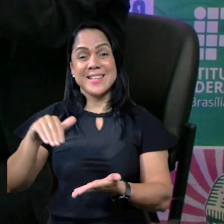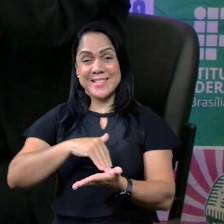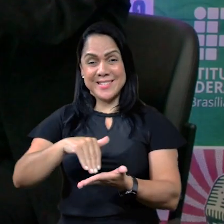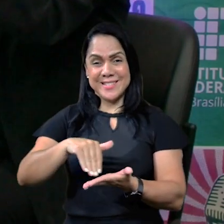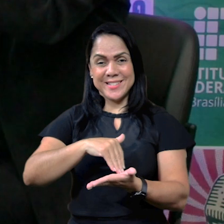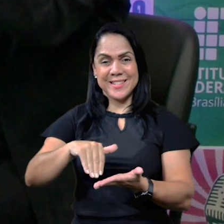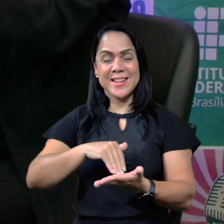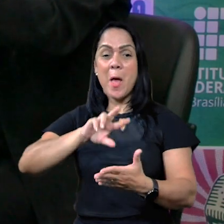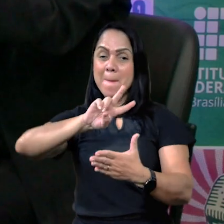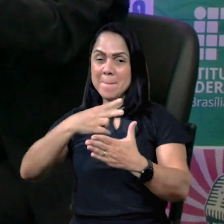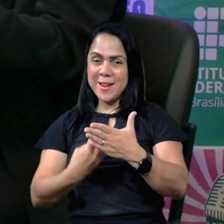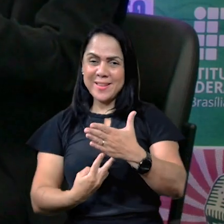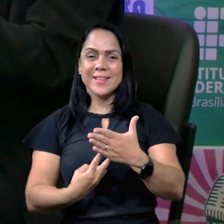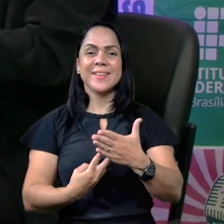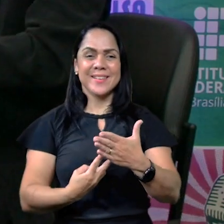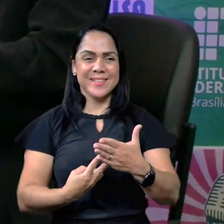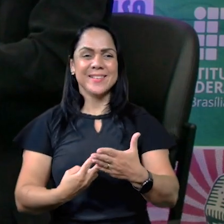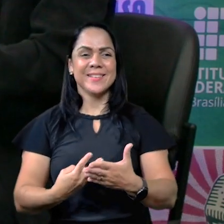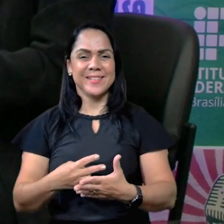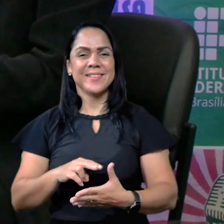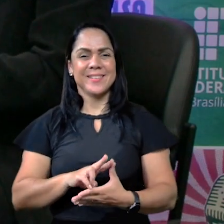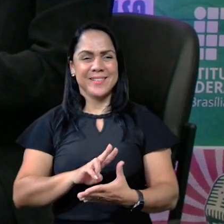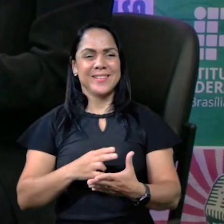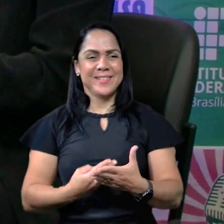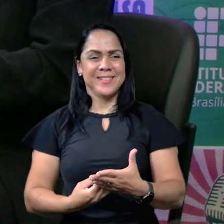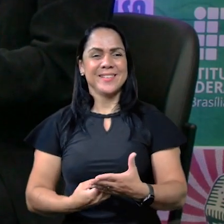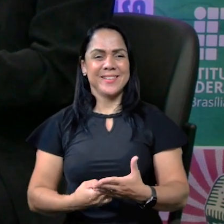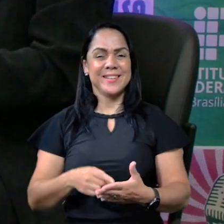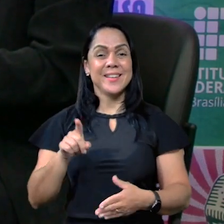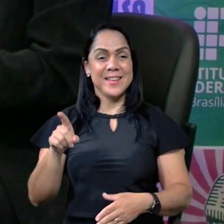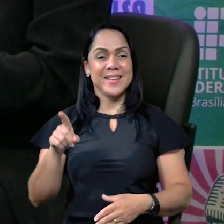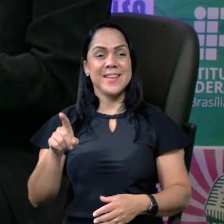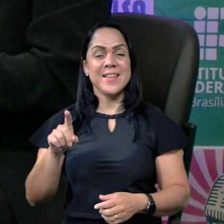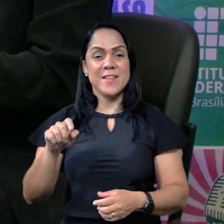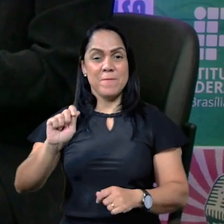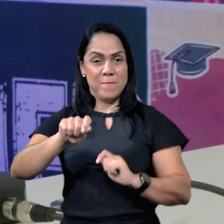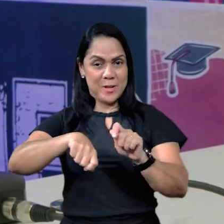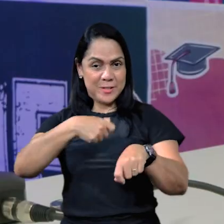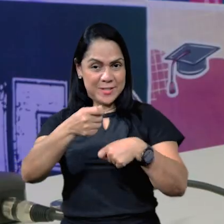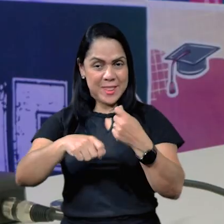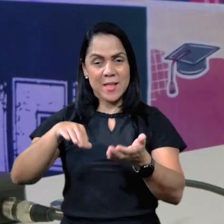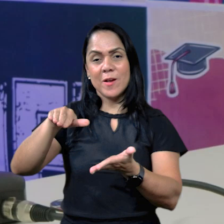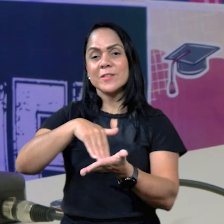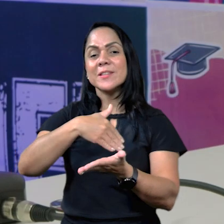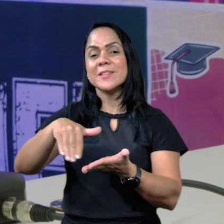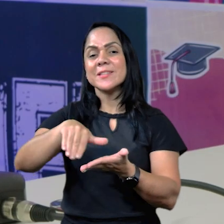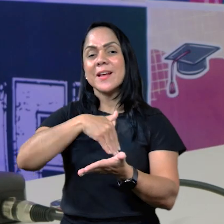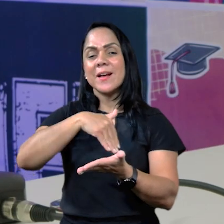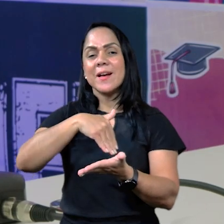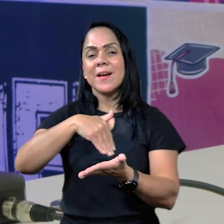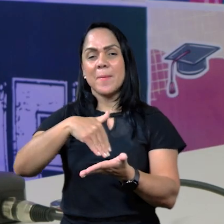secretário bilíngue. Isso mesmo. Olha, ele sabe, ele fez o sinal de secretário, que é a mão